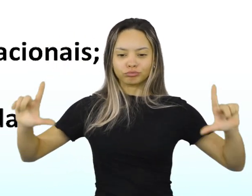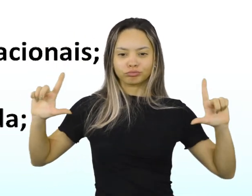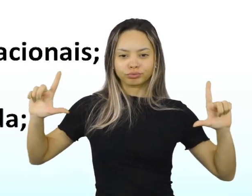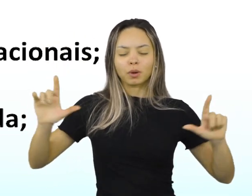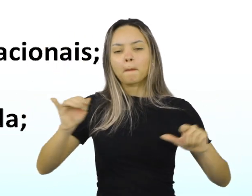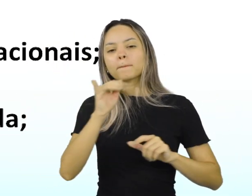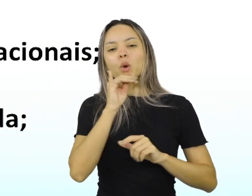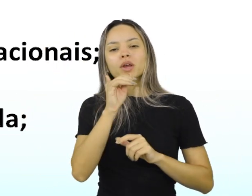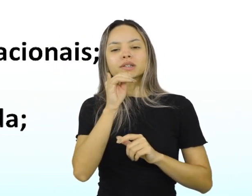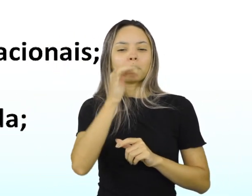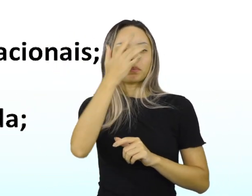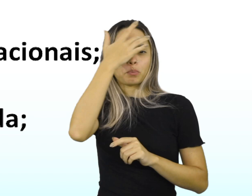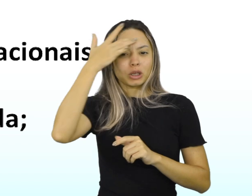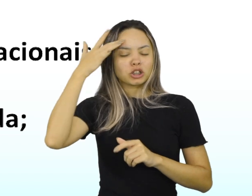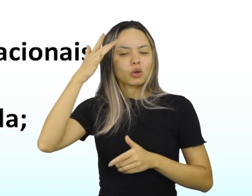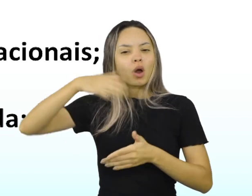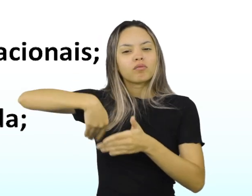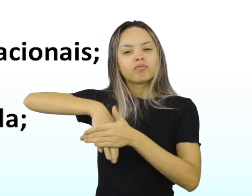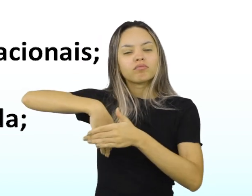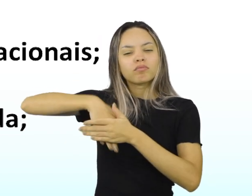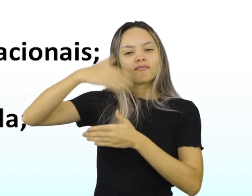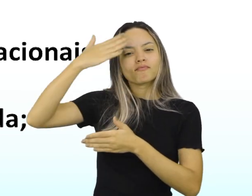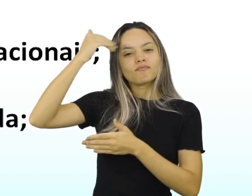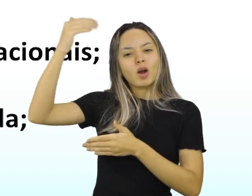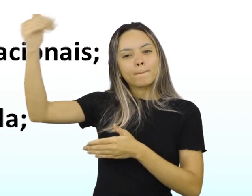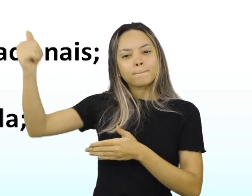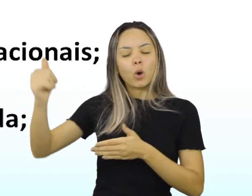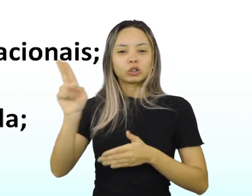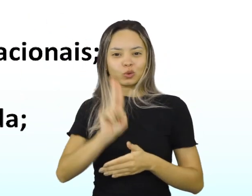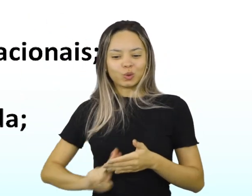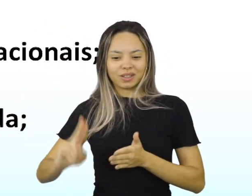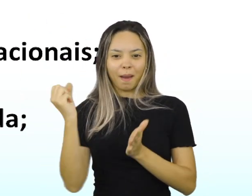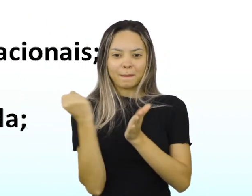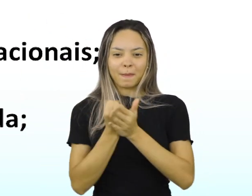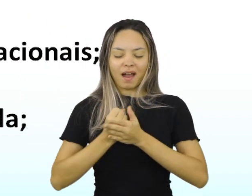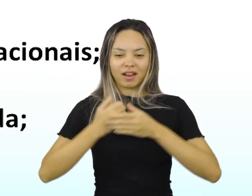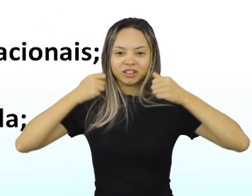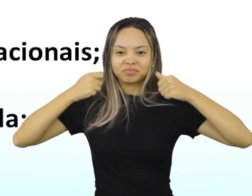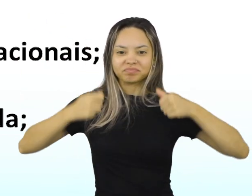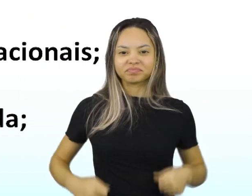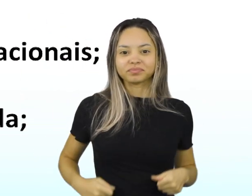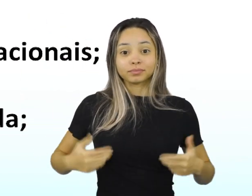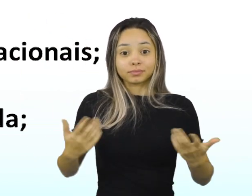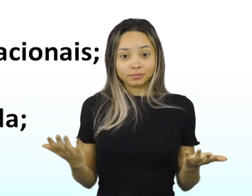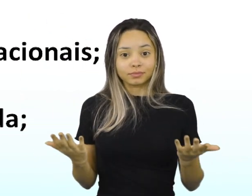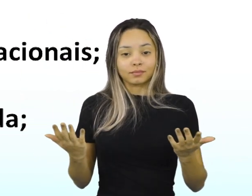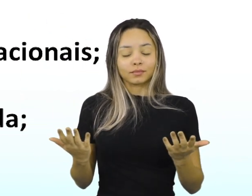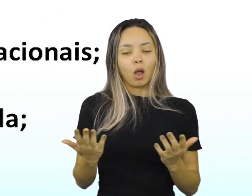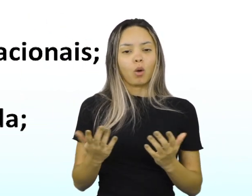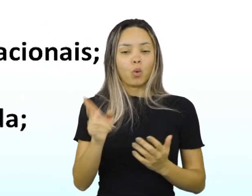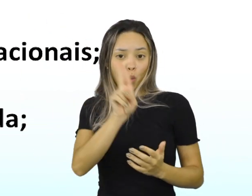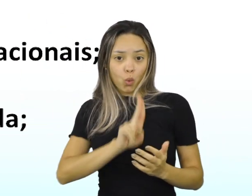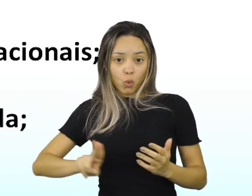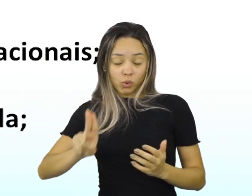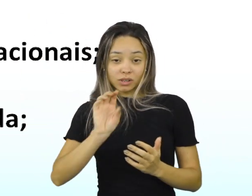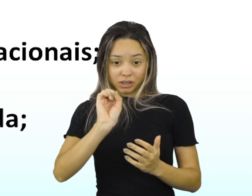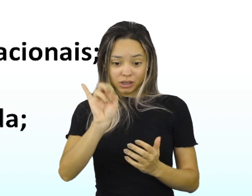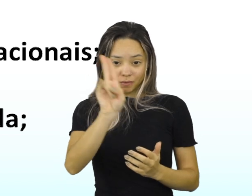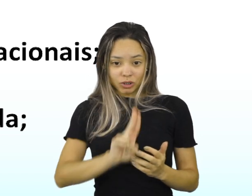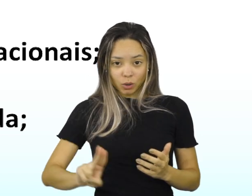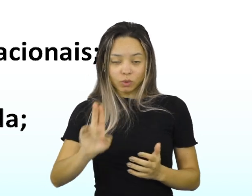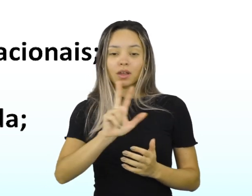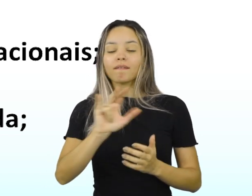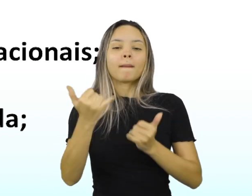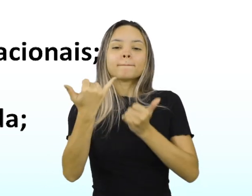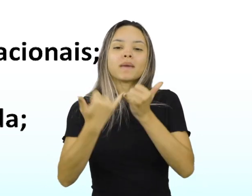né? Aquele jogador que é patrocinado por marca tal, ele quer mandar uma mensagem, ele manda uma mensagem, use para que você seja